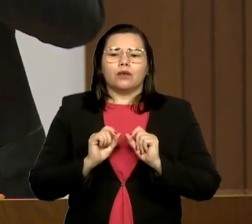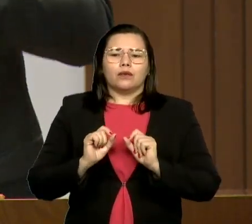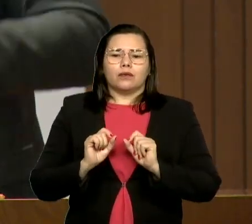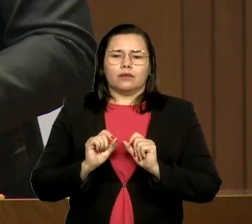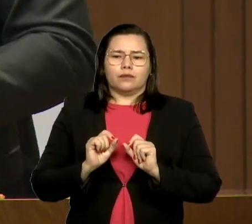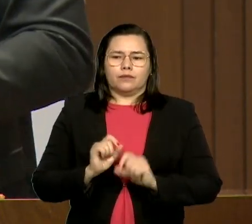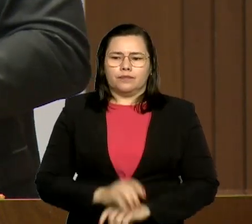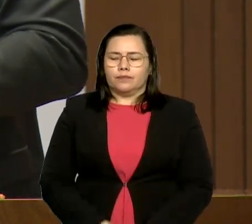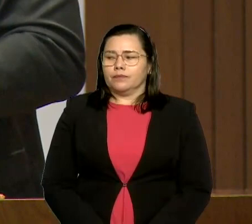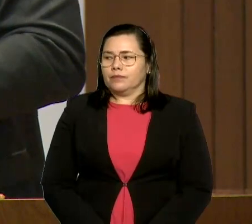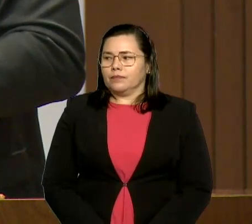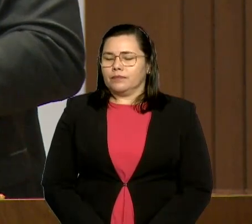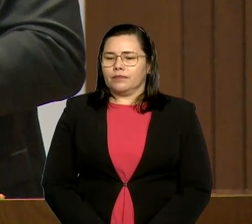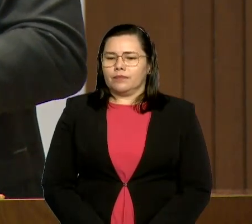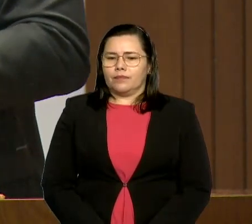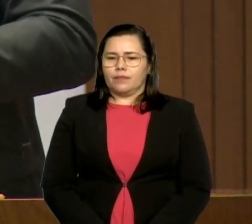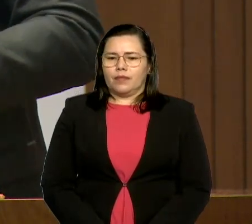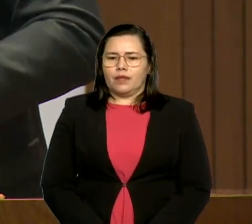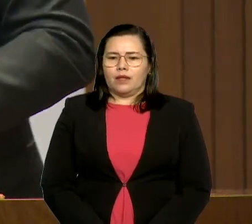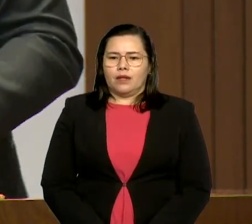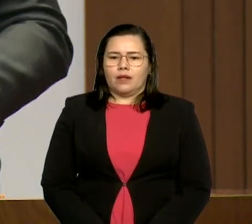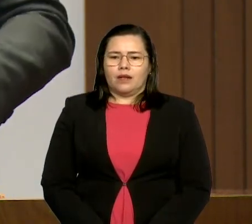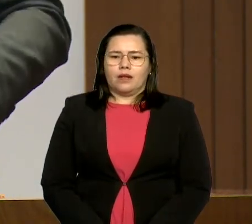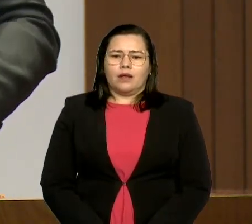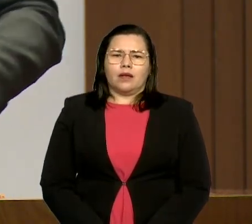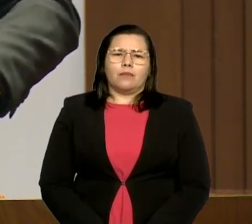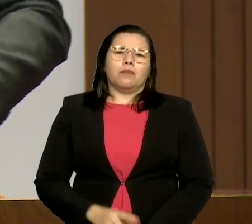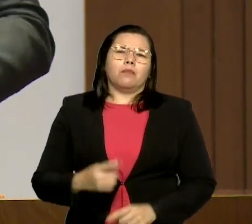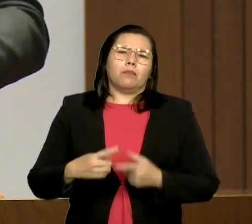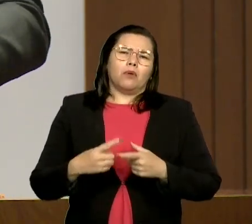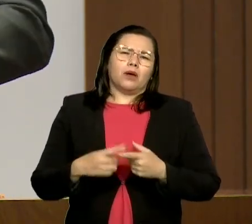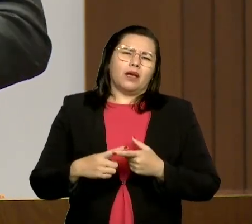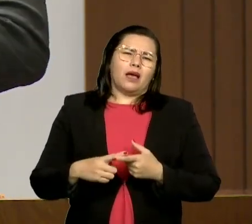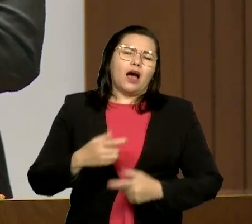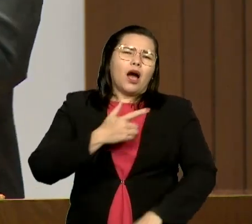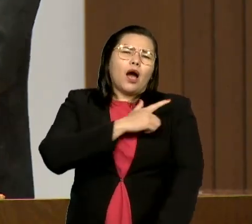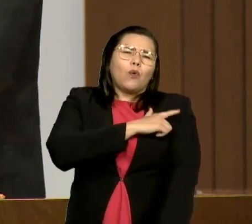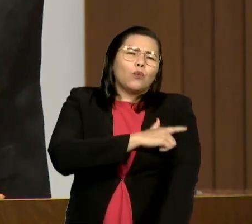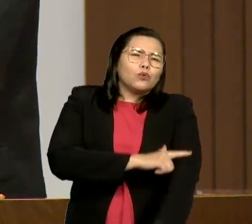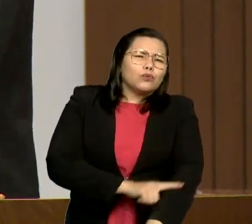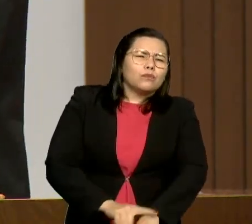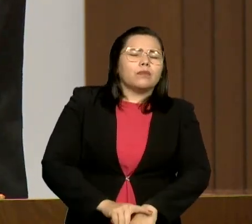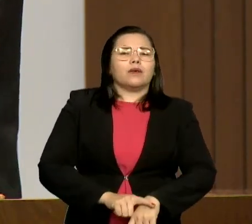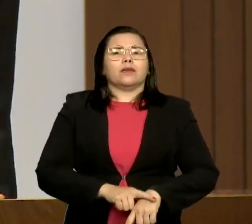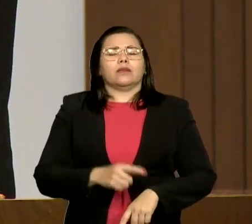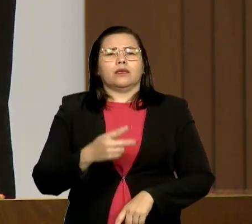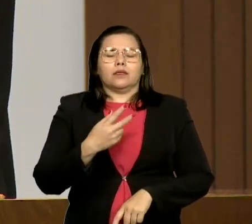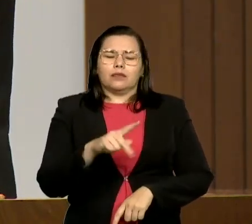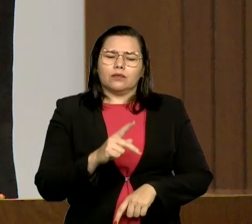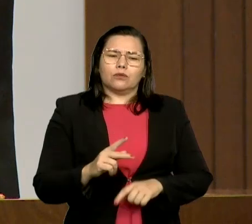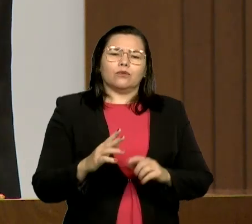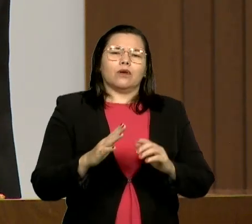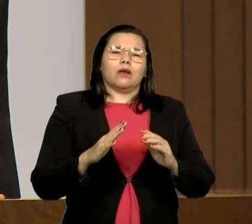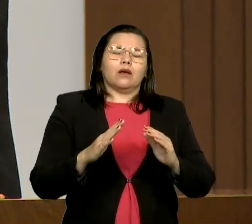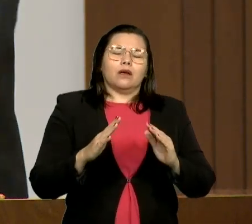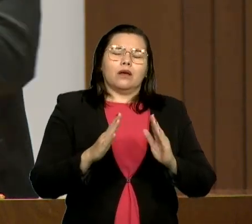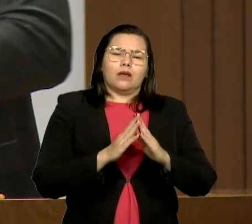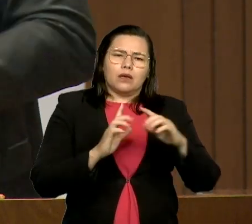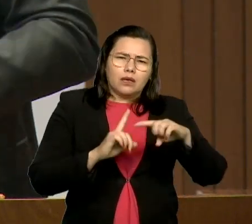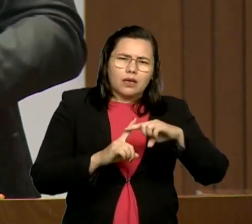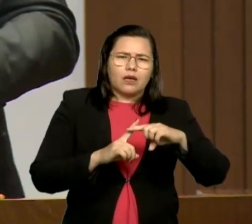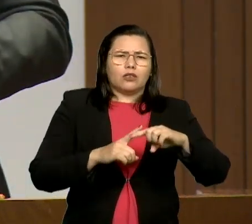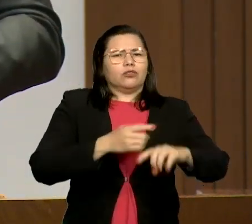ela cresceu dentro da igreja, do que é a submissão dentro do evangelho,